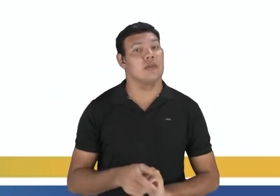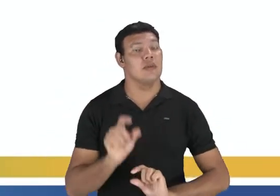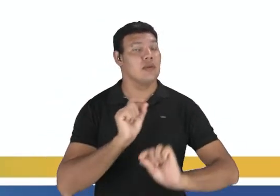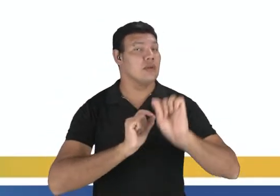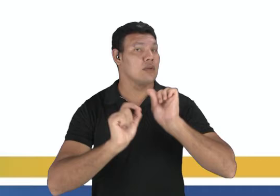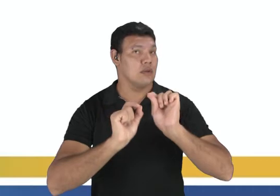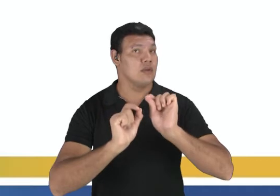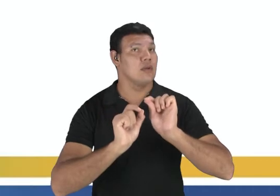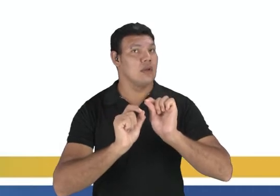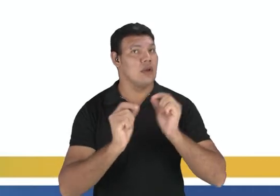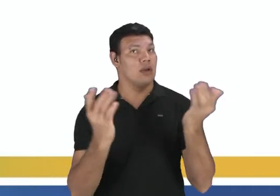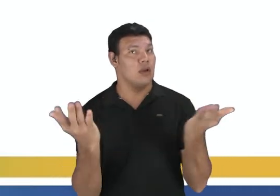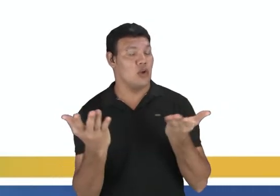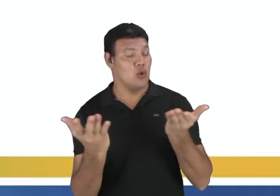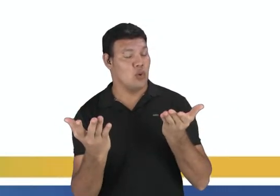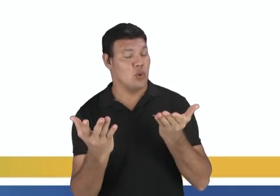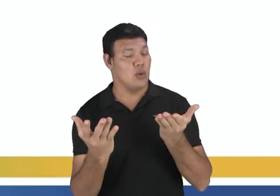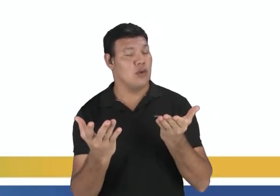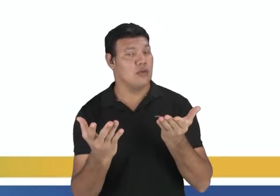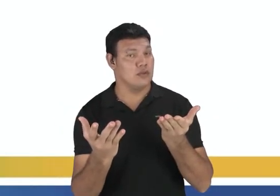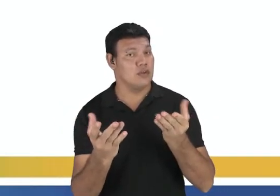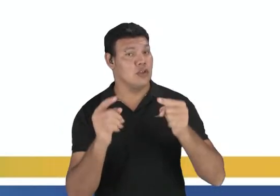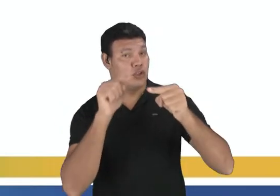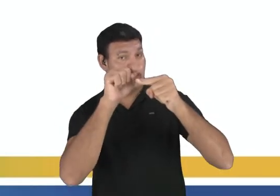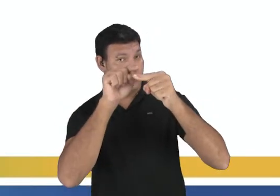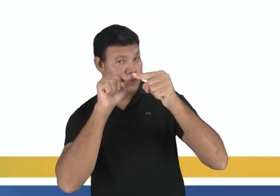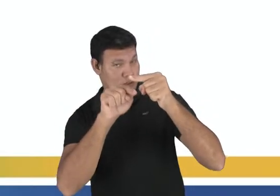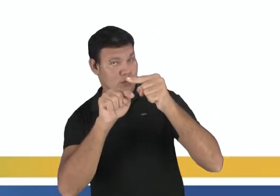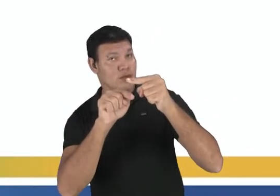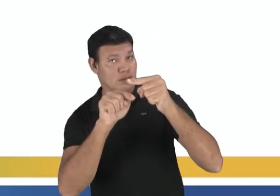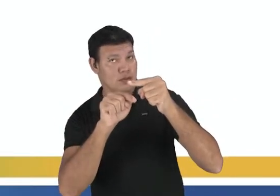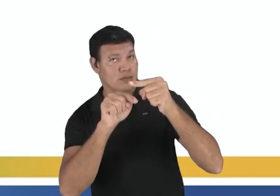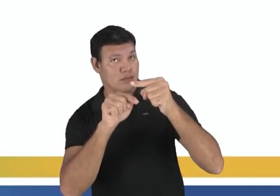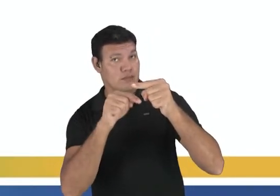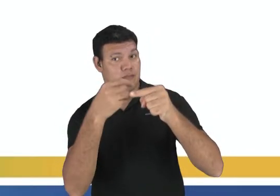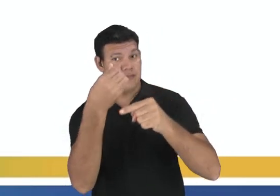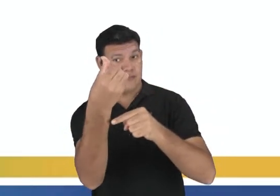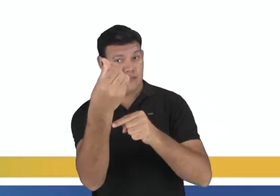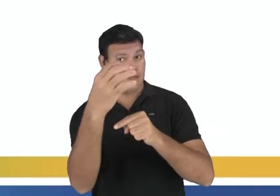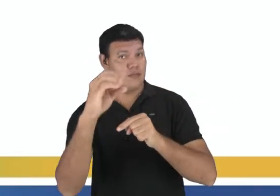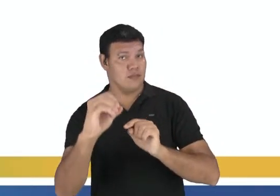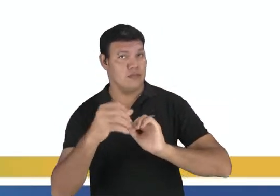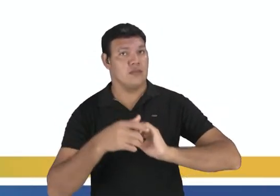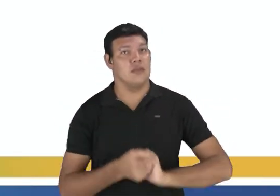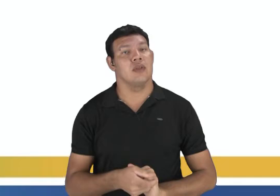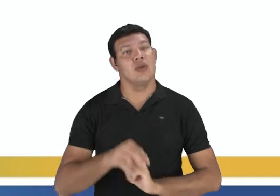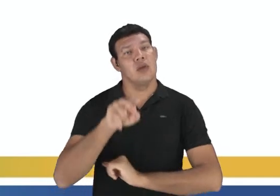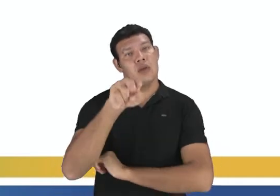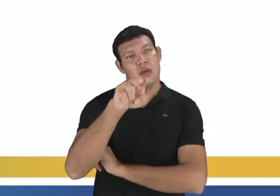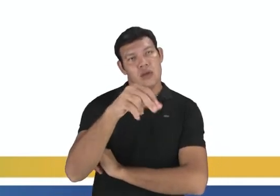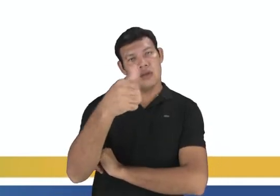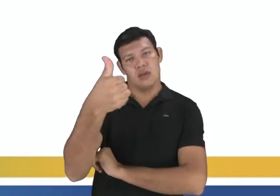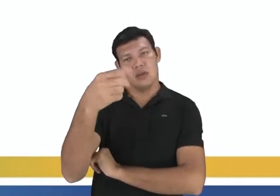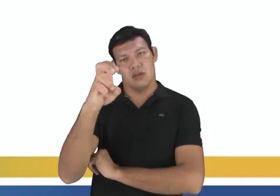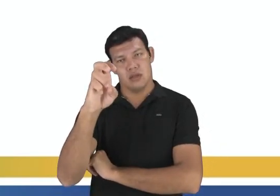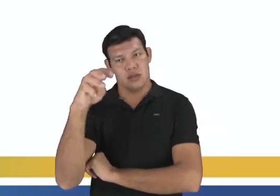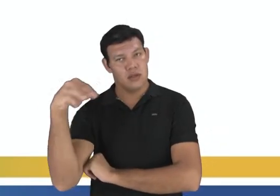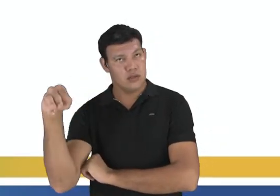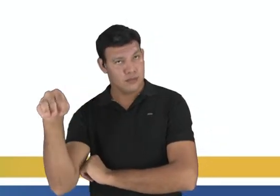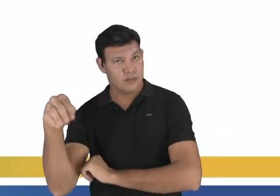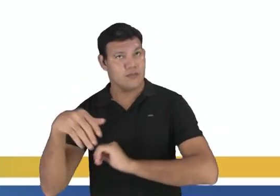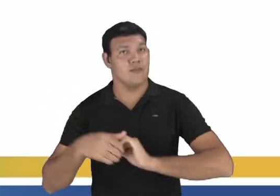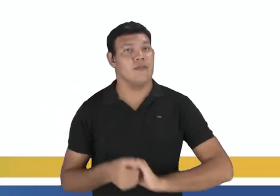eu multiplicar. Aliás, desculpa, dividir por 60. E aí nós vamos ter 15